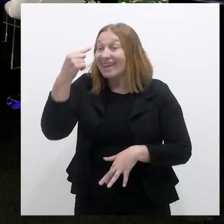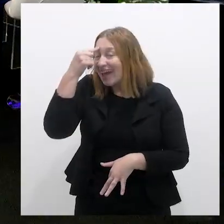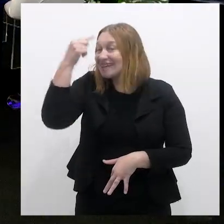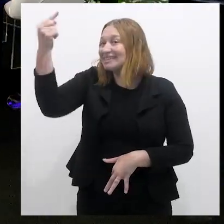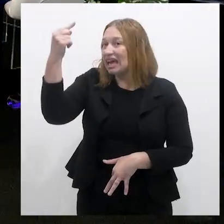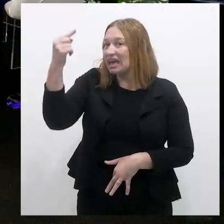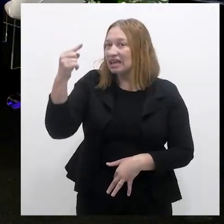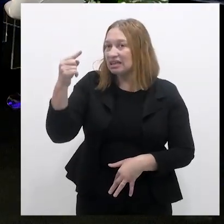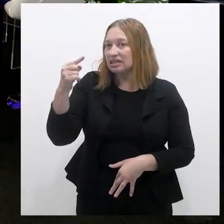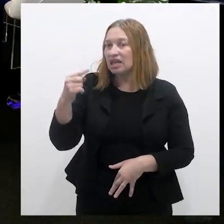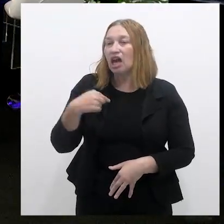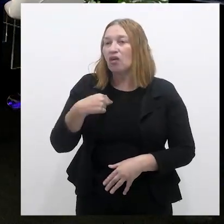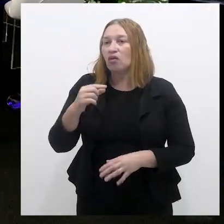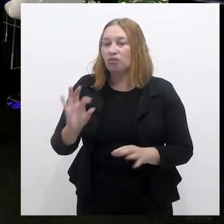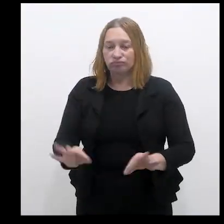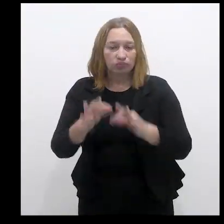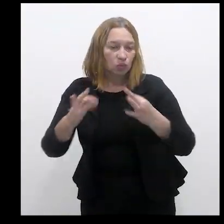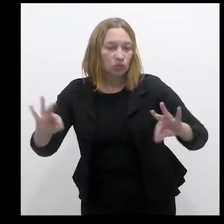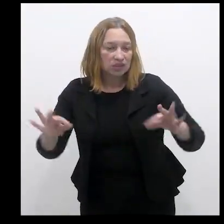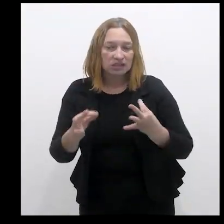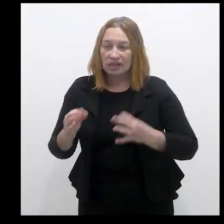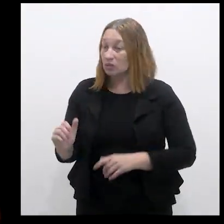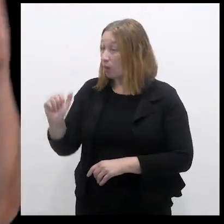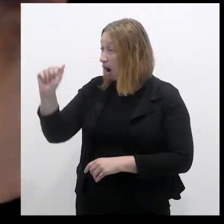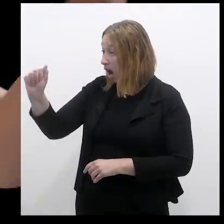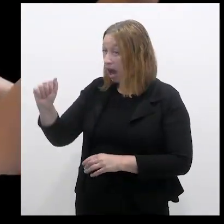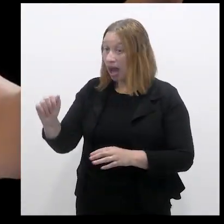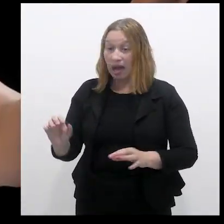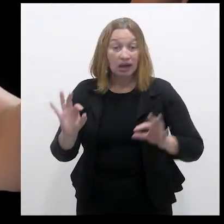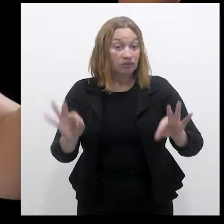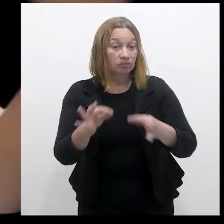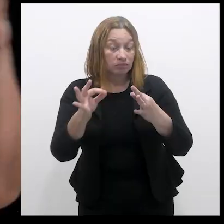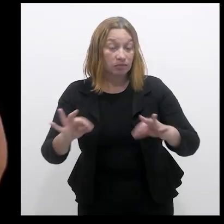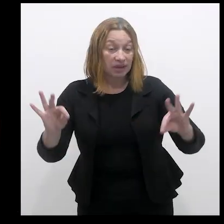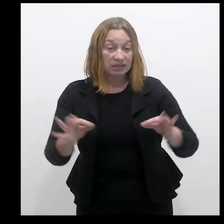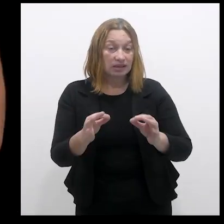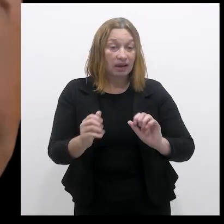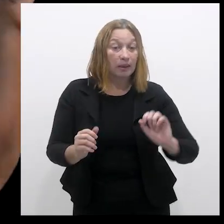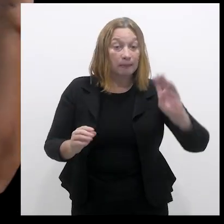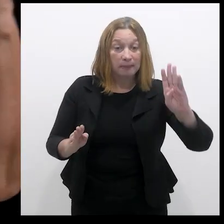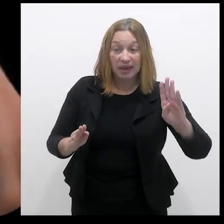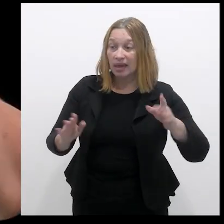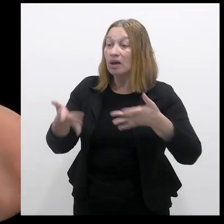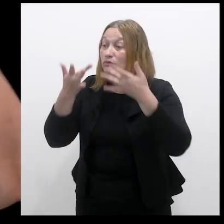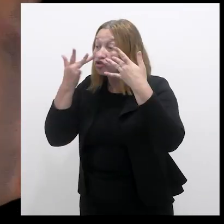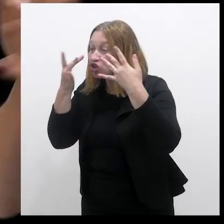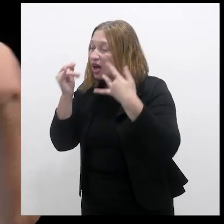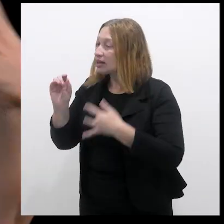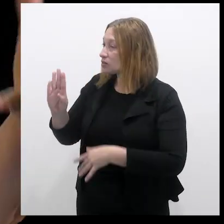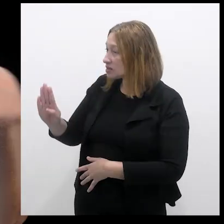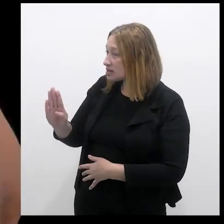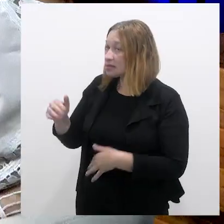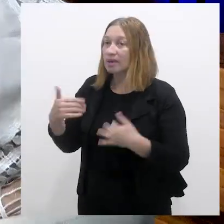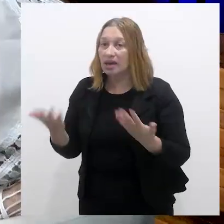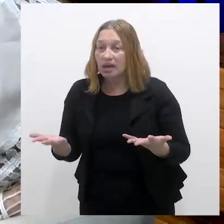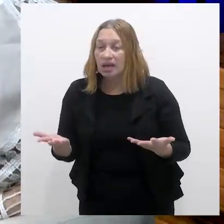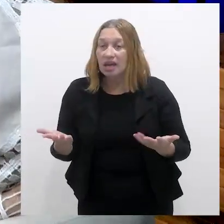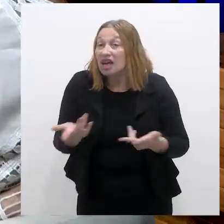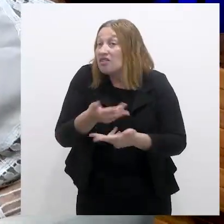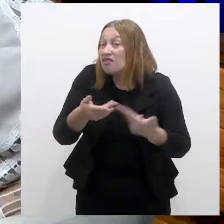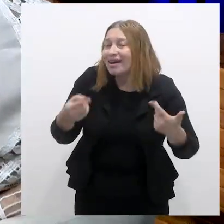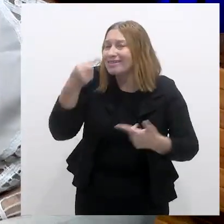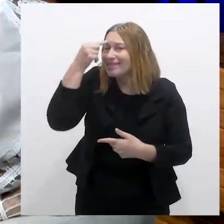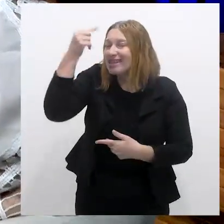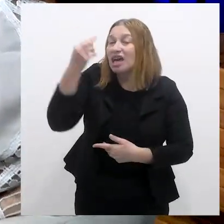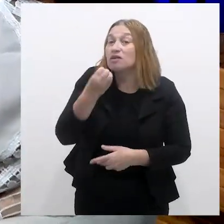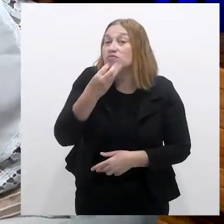possibilidades na Até sociedade. a ideia de né? você vou fazer um concerto tal, vou fazer a peça tal, vou fazer um Exato, projeto. Não sei. Isso sai dali, da sua conversa, da